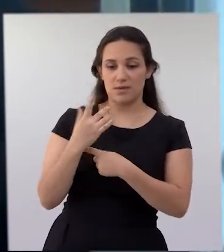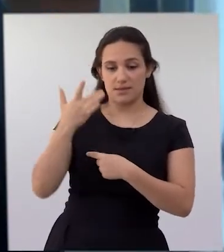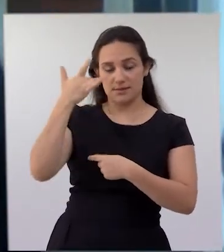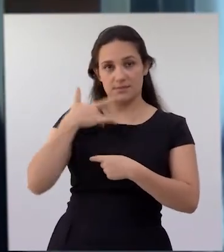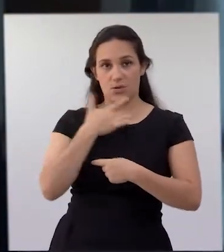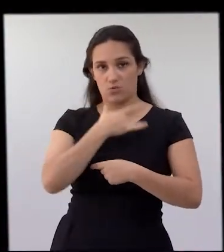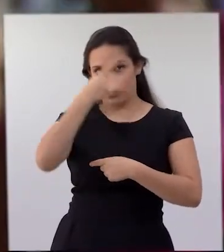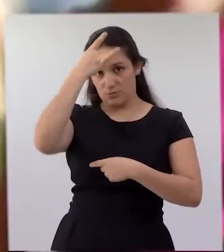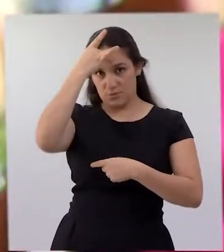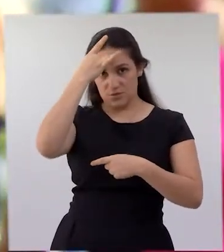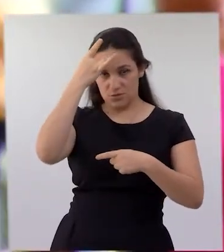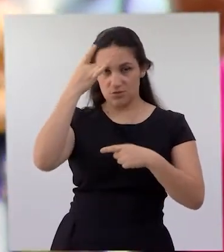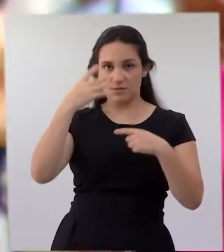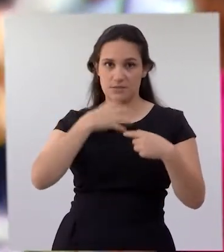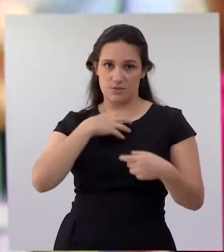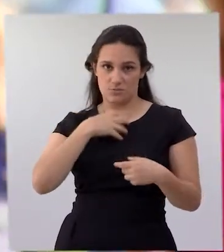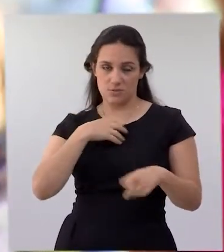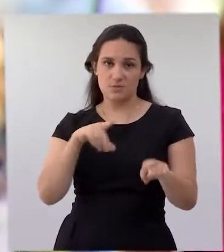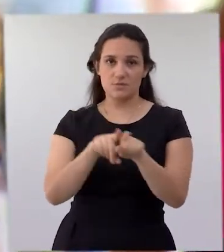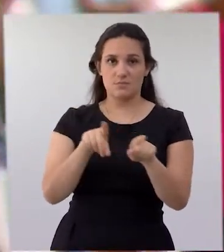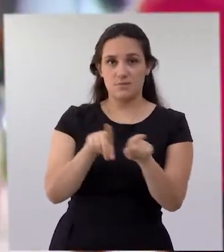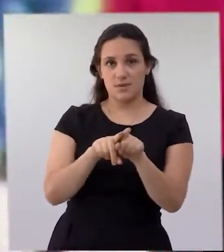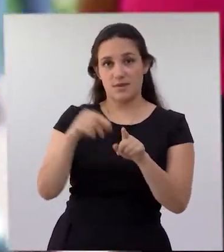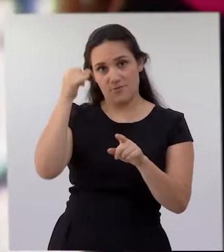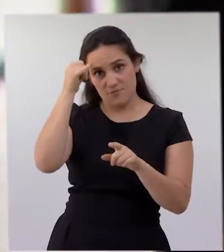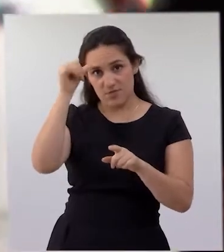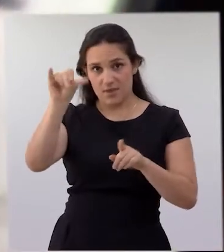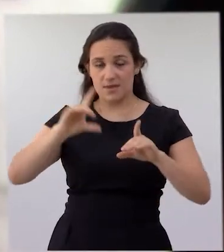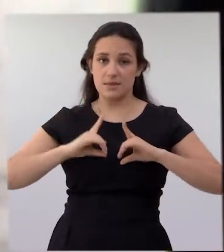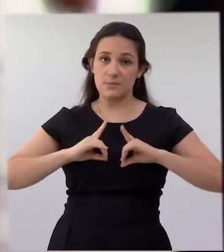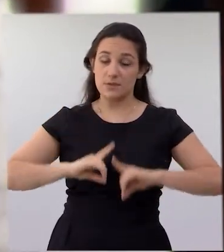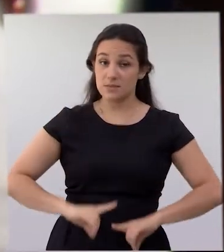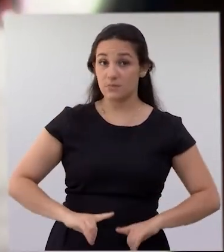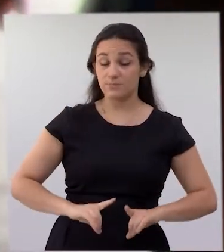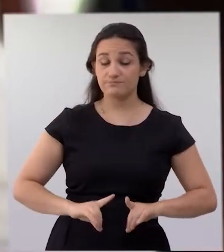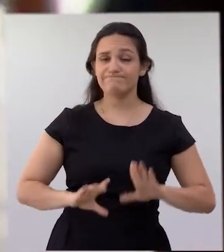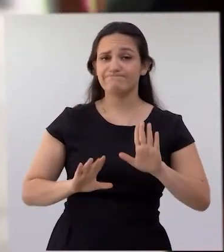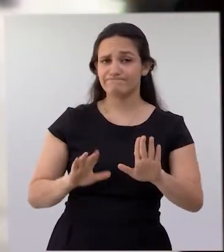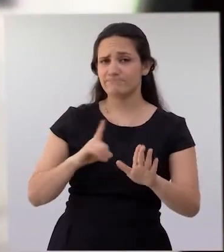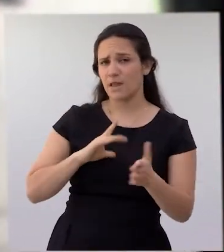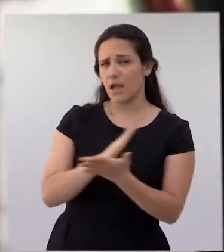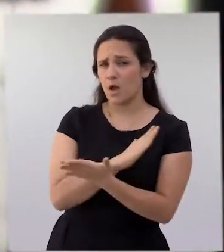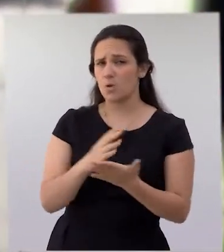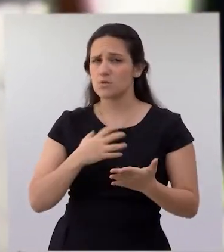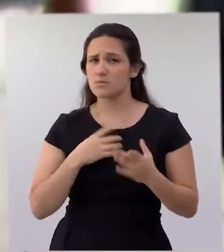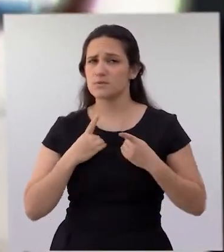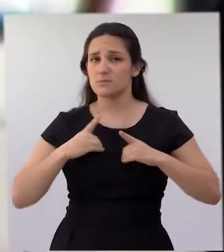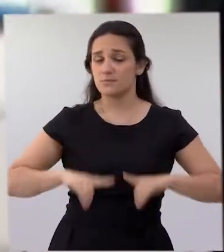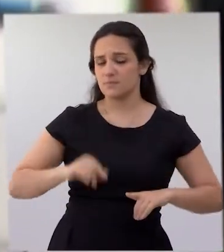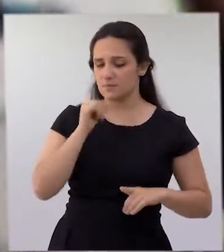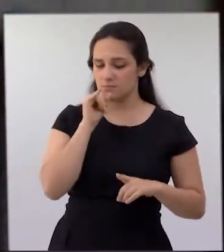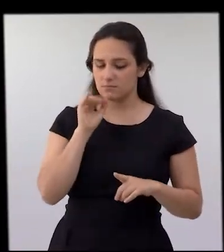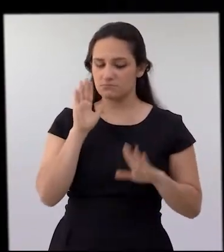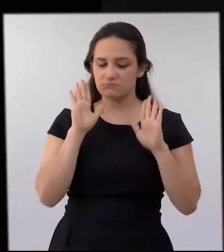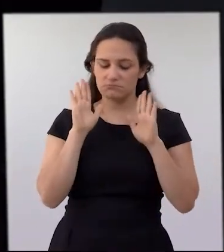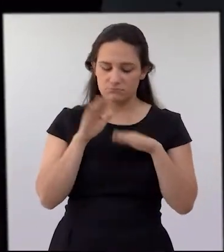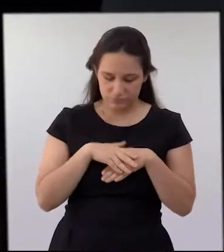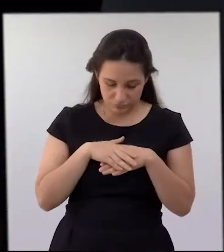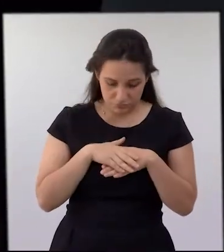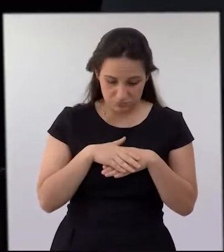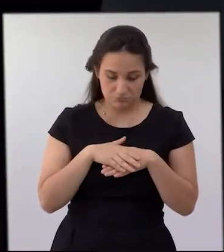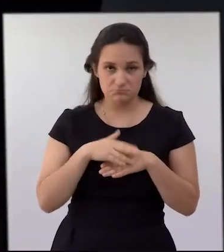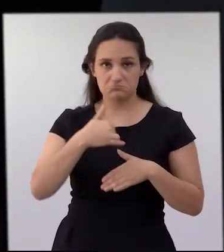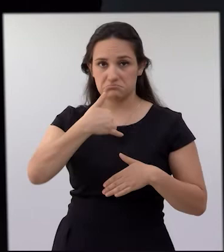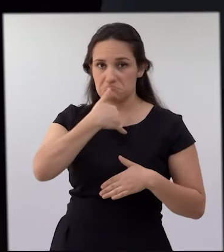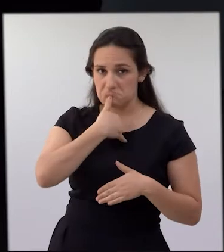ações preventivas à saúde mental da pessoa, combatendo e prevenindo a depressão, que tem como alguns sintomas